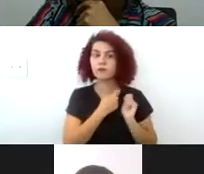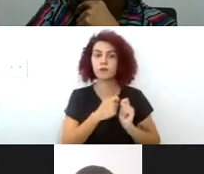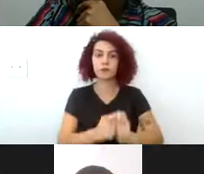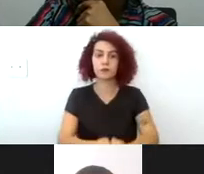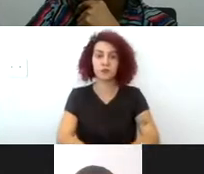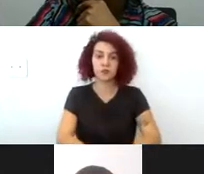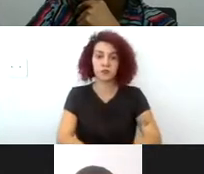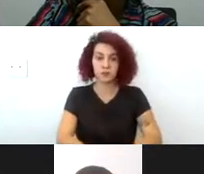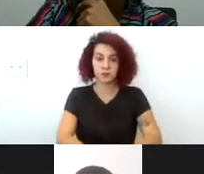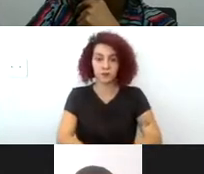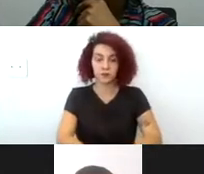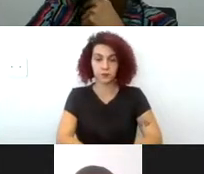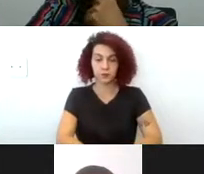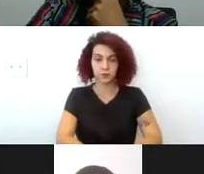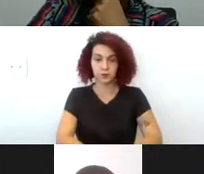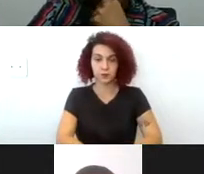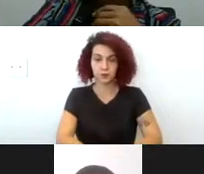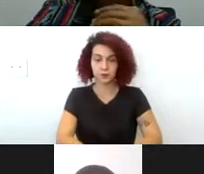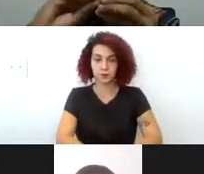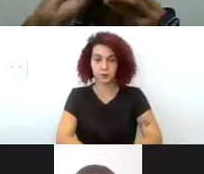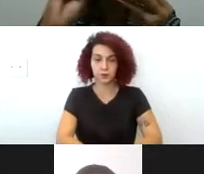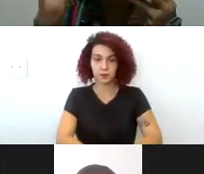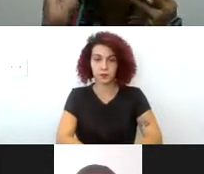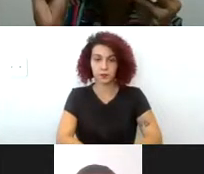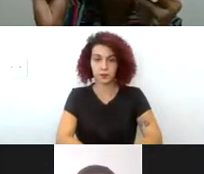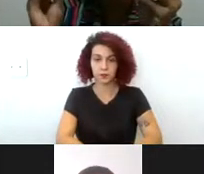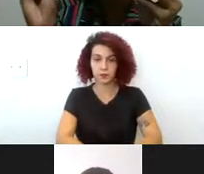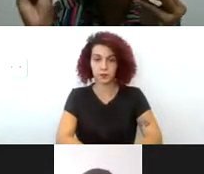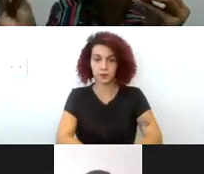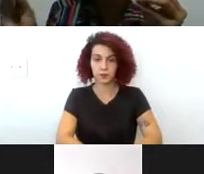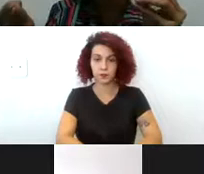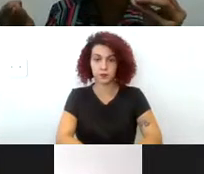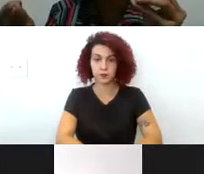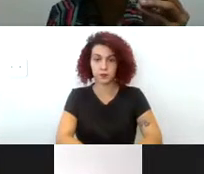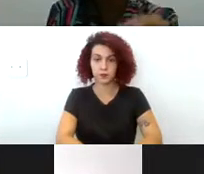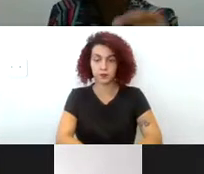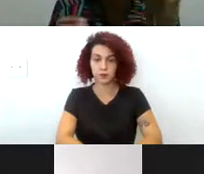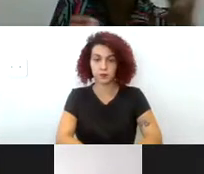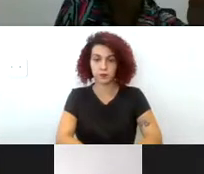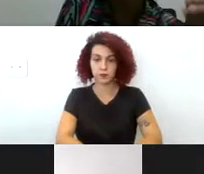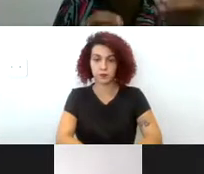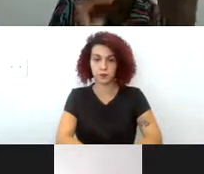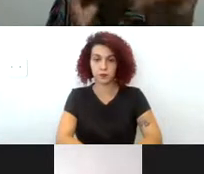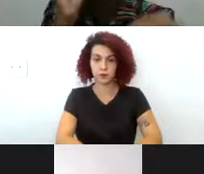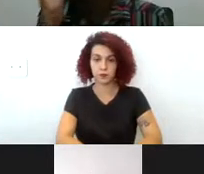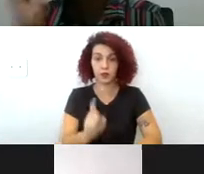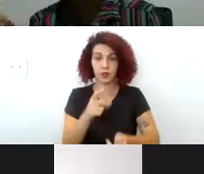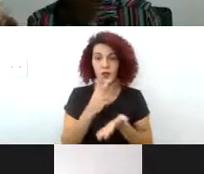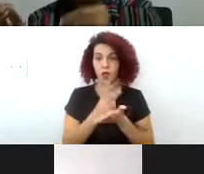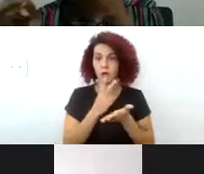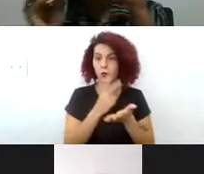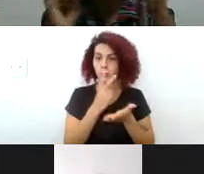Oi ó tá vendo esse formato ele vai é a mesma peça ele ganha proporções ele